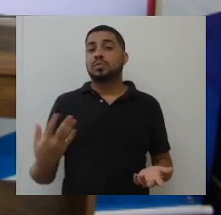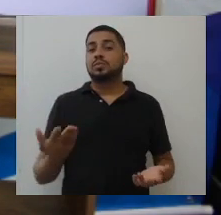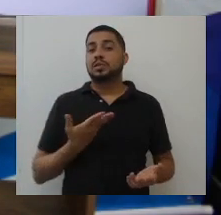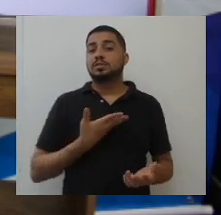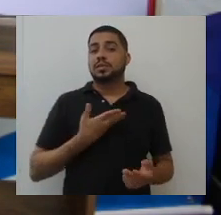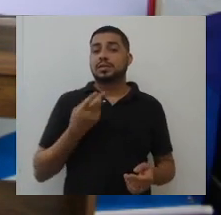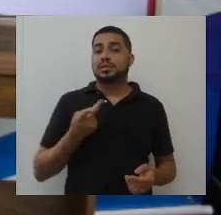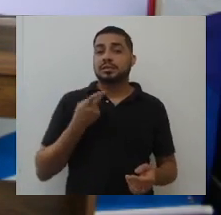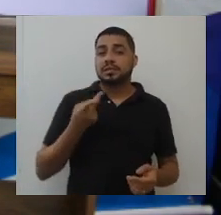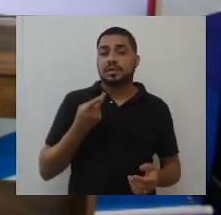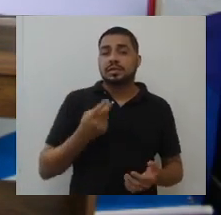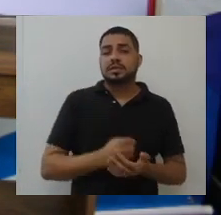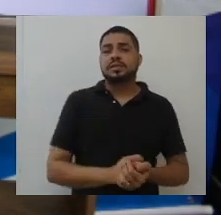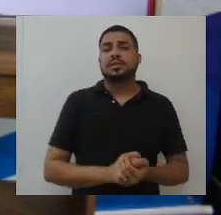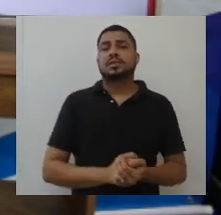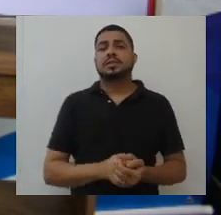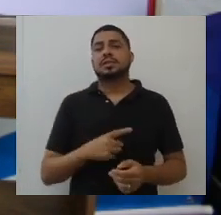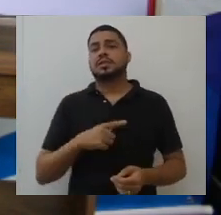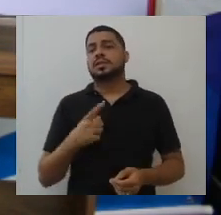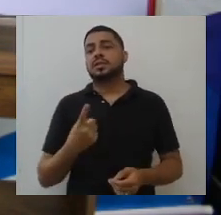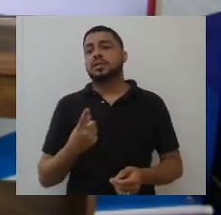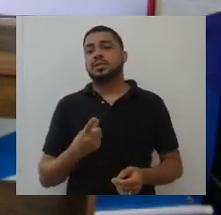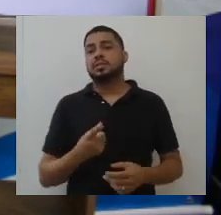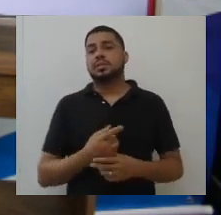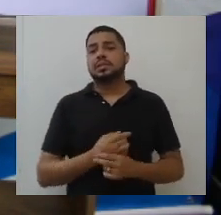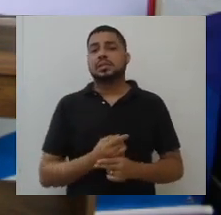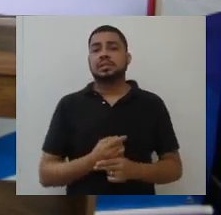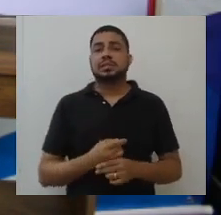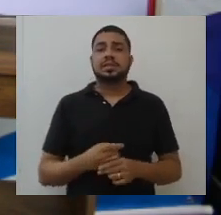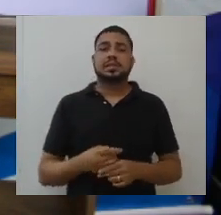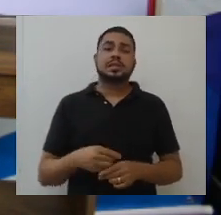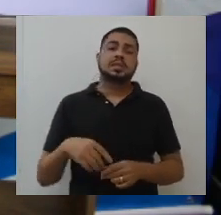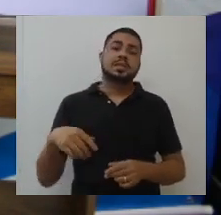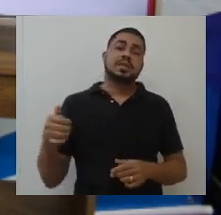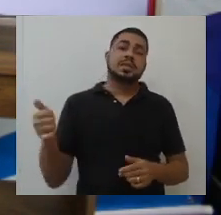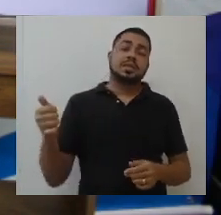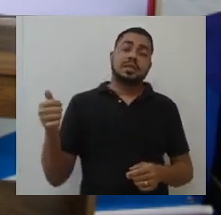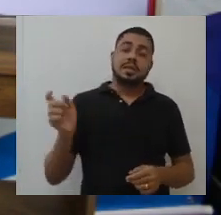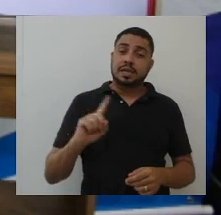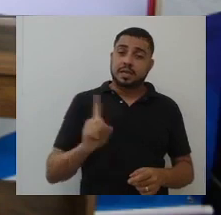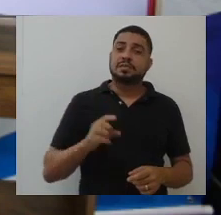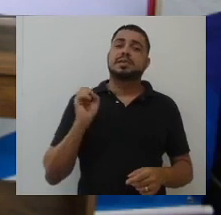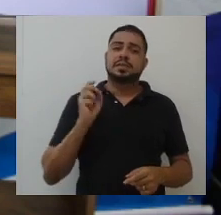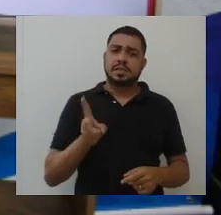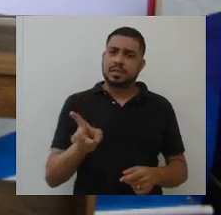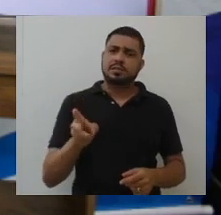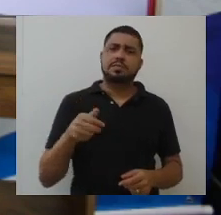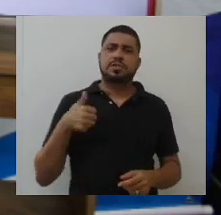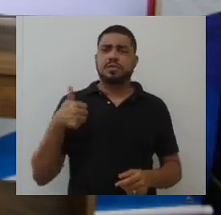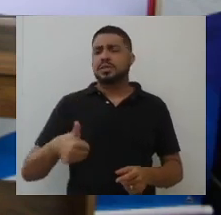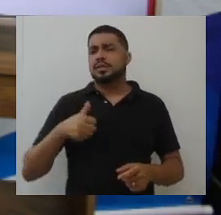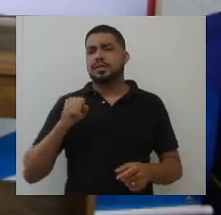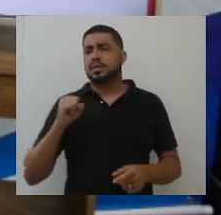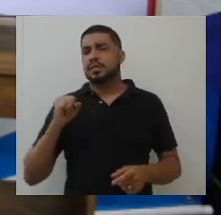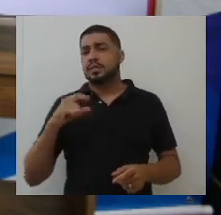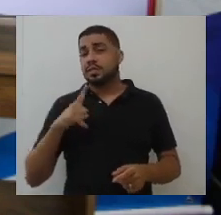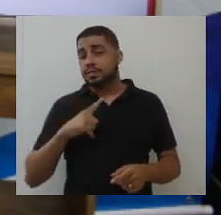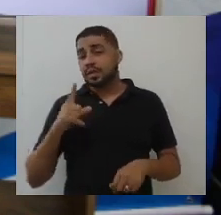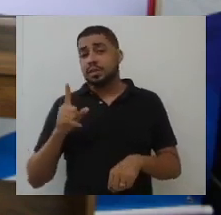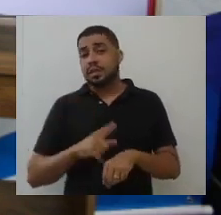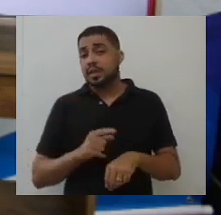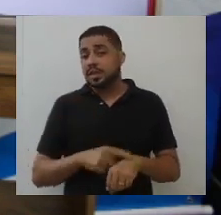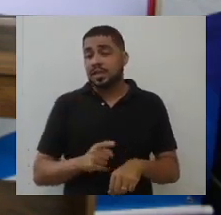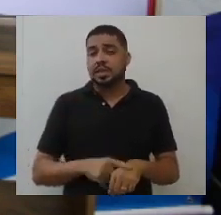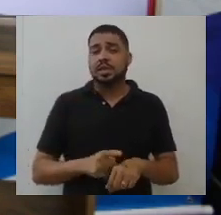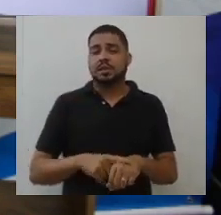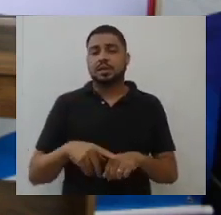pergunta anterior, o imperativo não vai ser... negativo, vai ser sempre positivo. Mas aí se a gente estiver trabalhando com outros tempos verbais